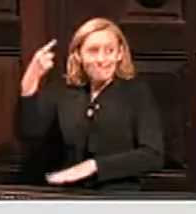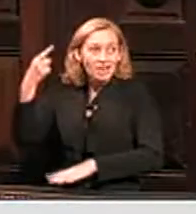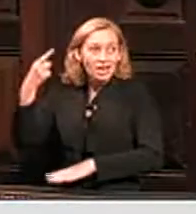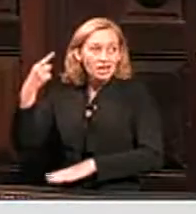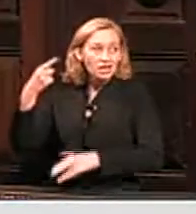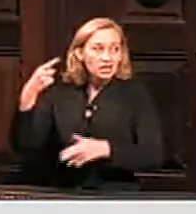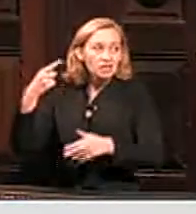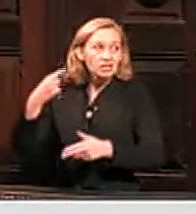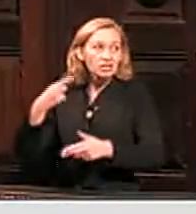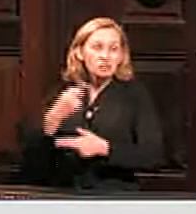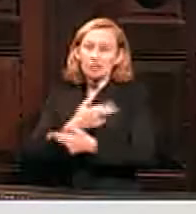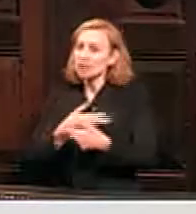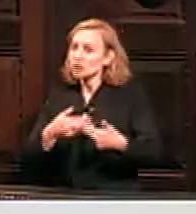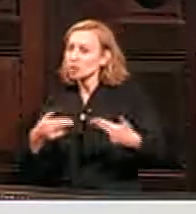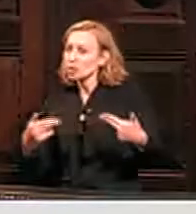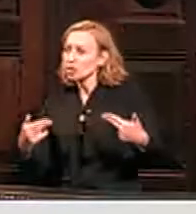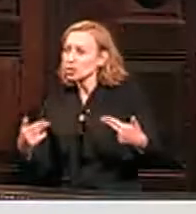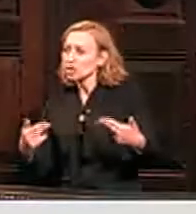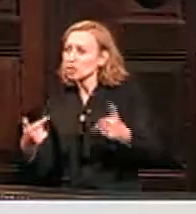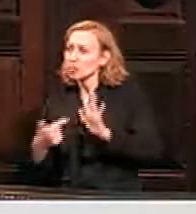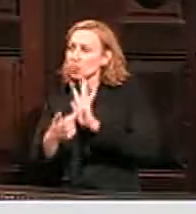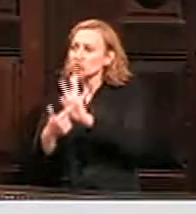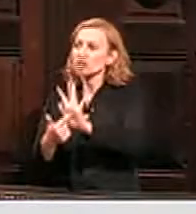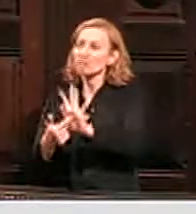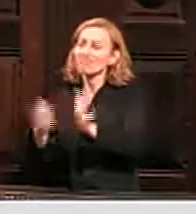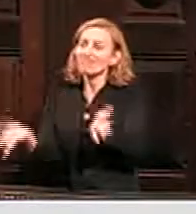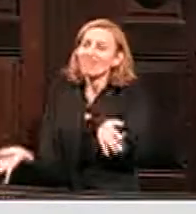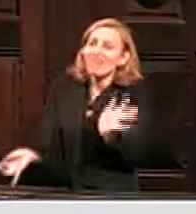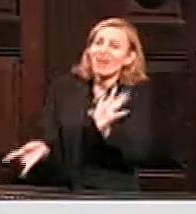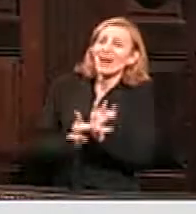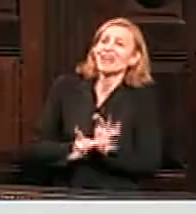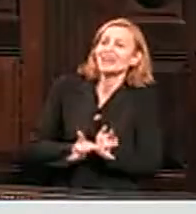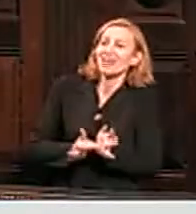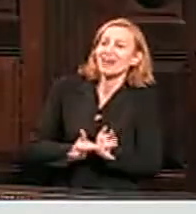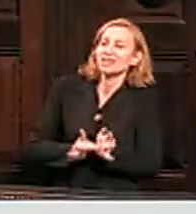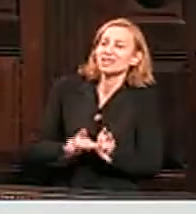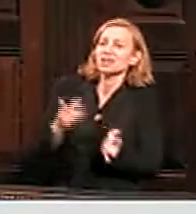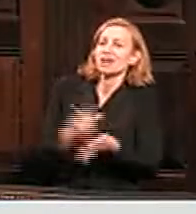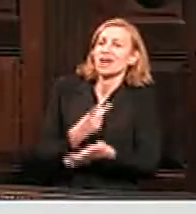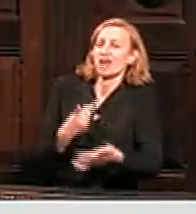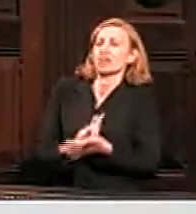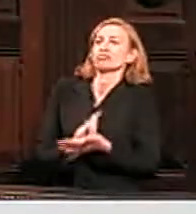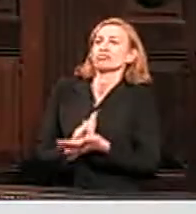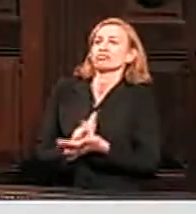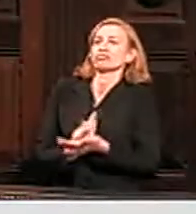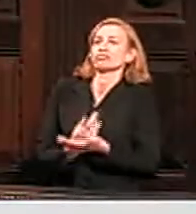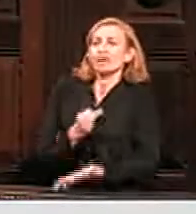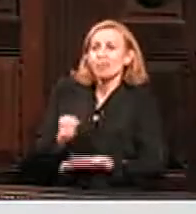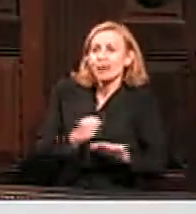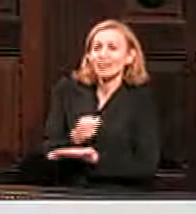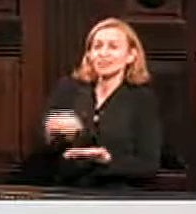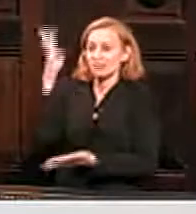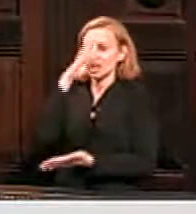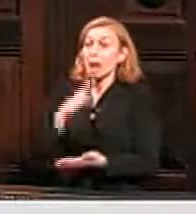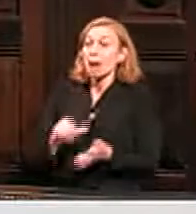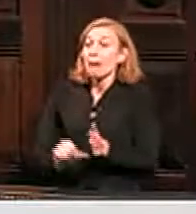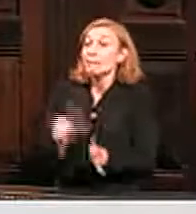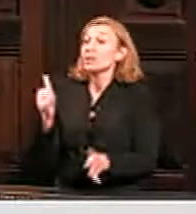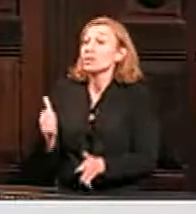série de fragilidades da realidade econômica, social e da infraestrutura brasileira. Primeiro, um